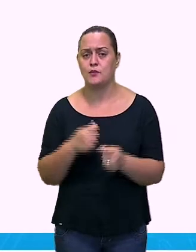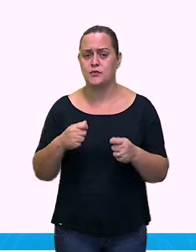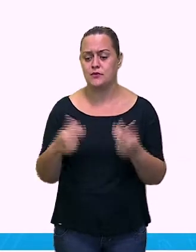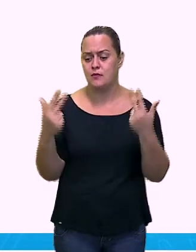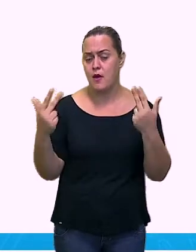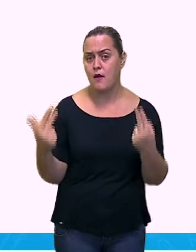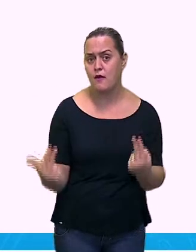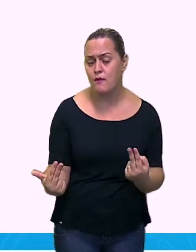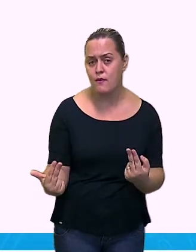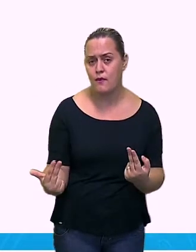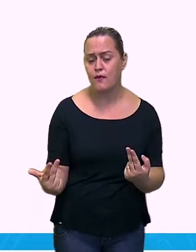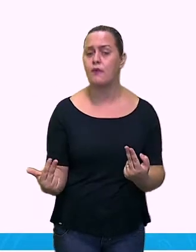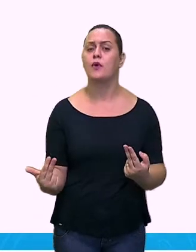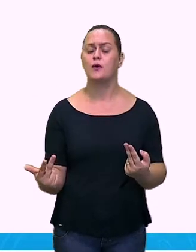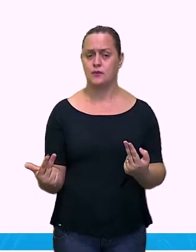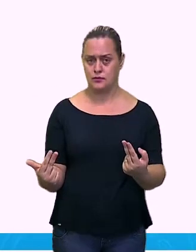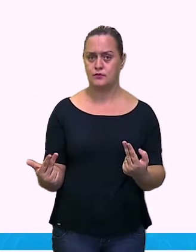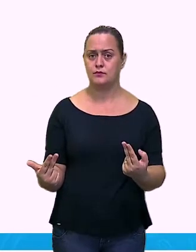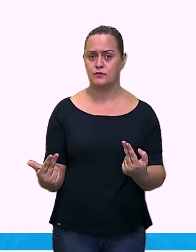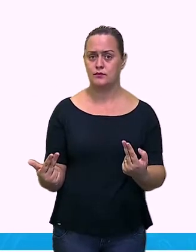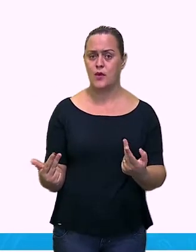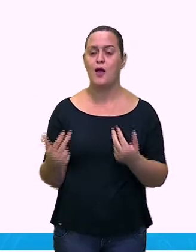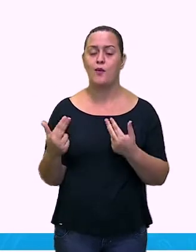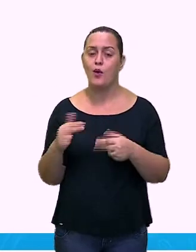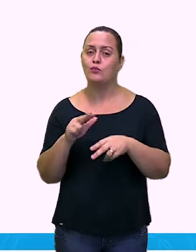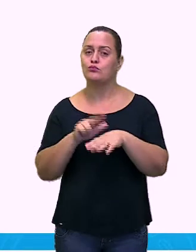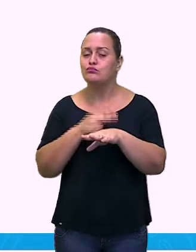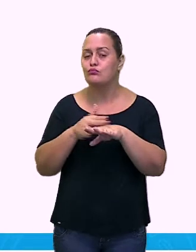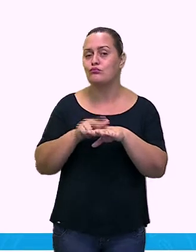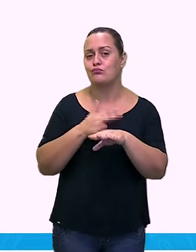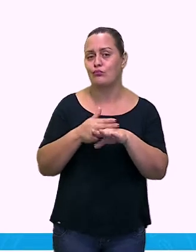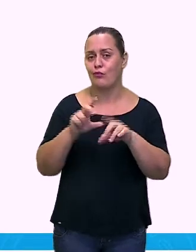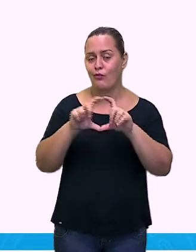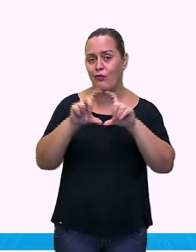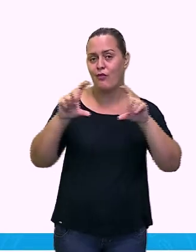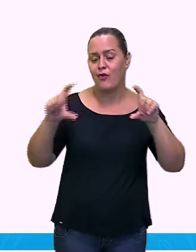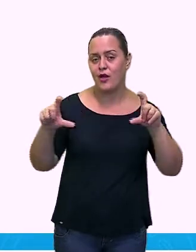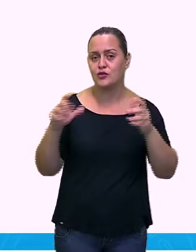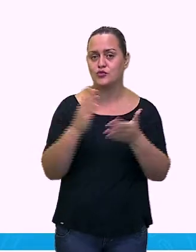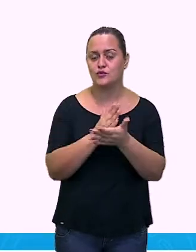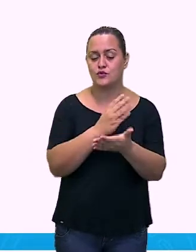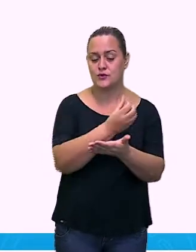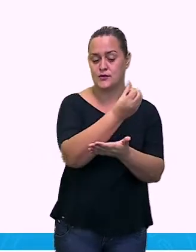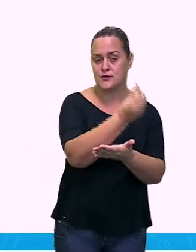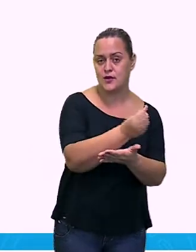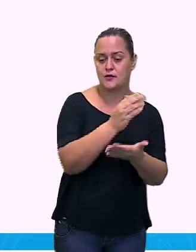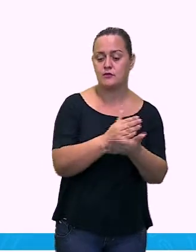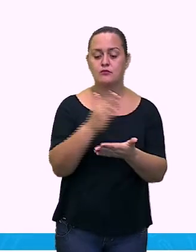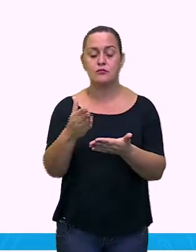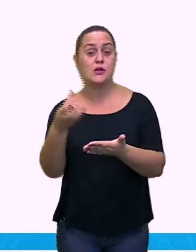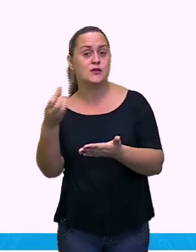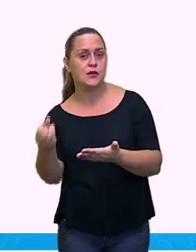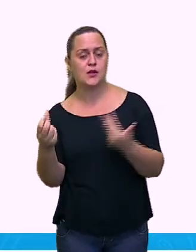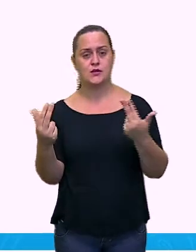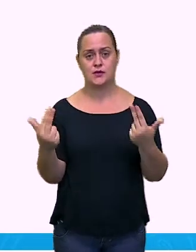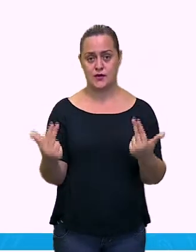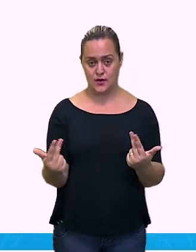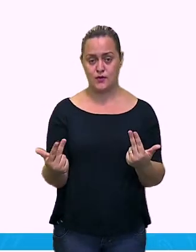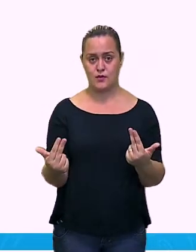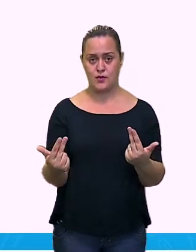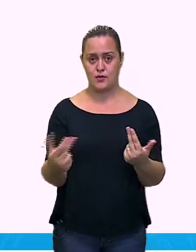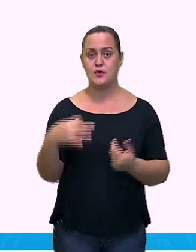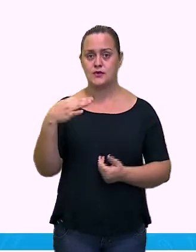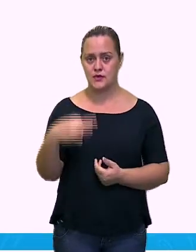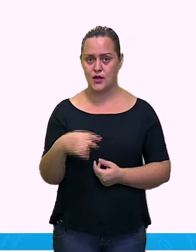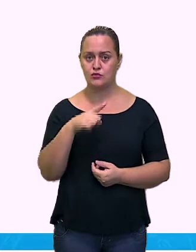iguais exatamente como eu fiz com o meu chocolate aqui eu tinha 12 pedaços de